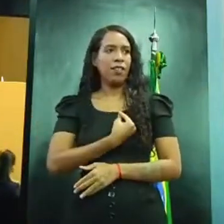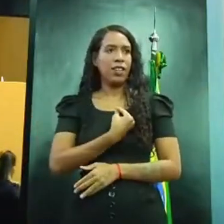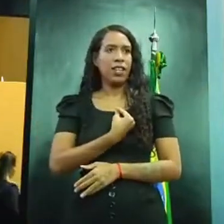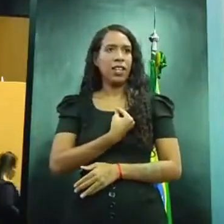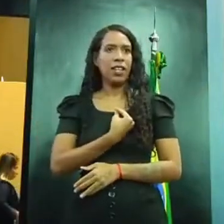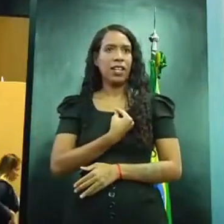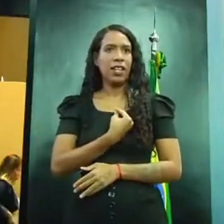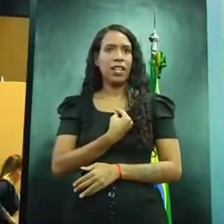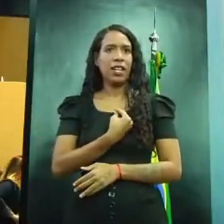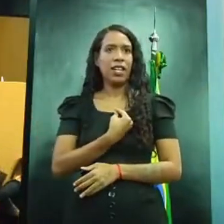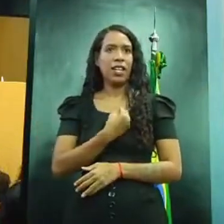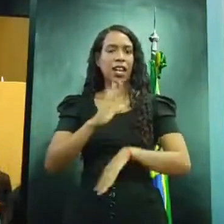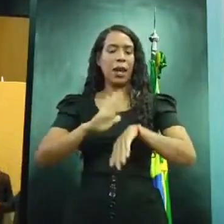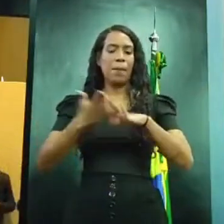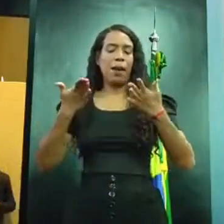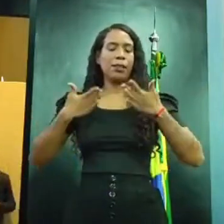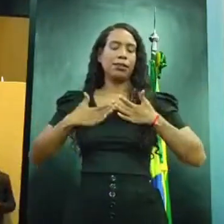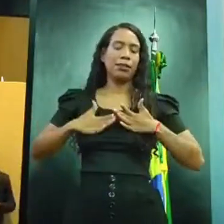mais tranquila.